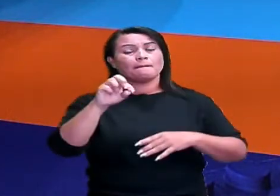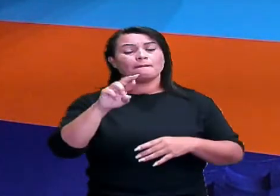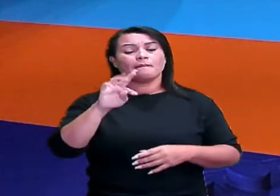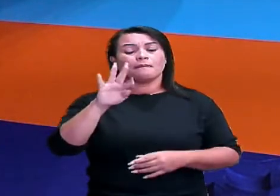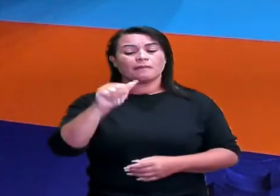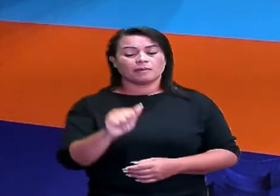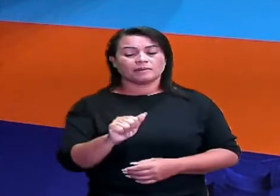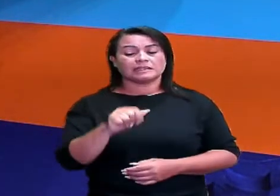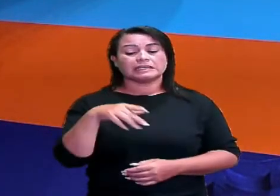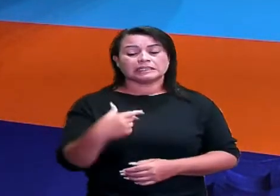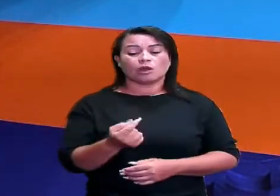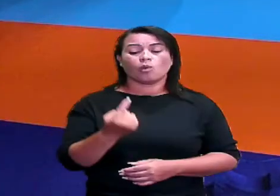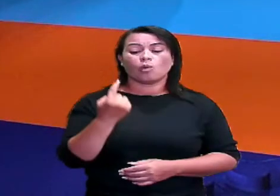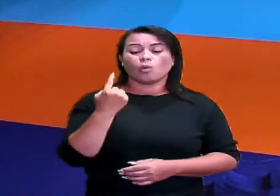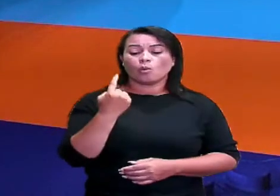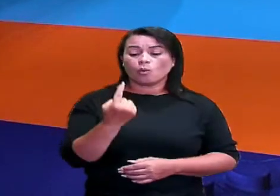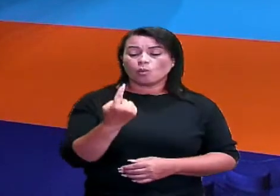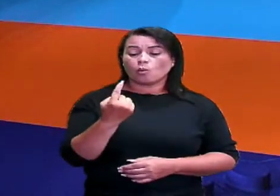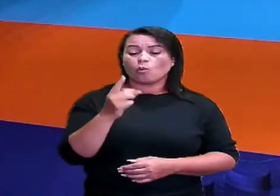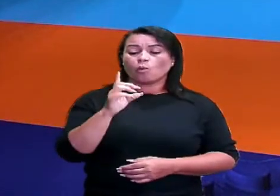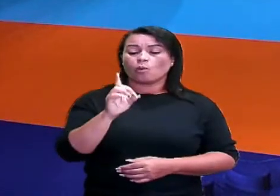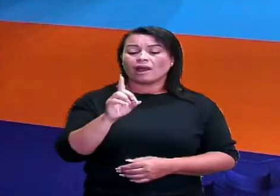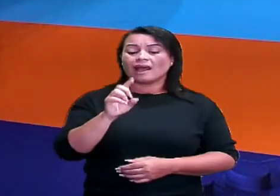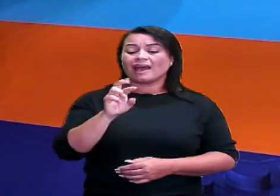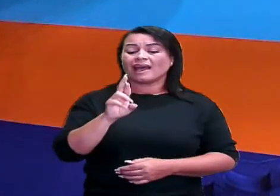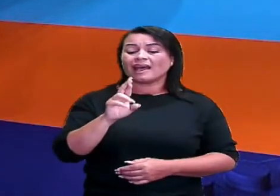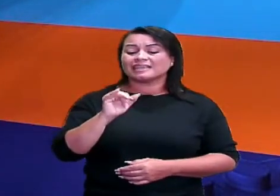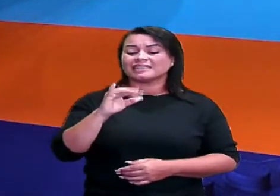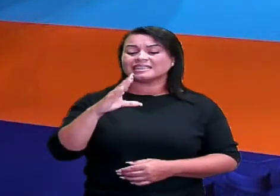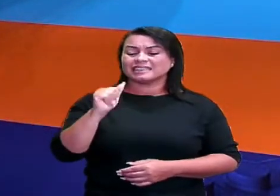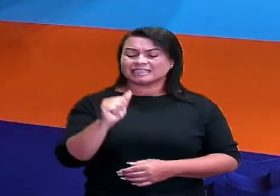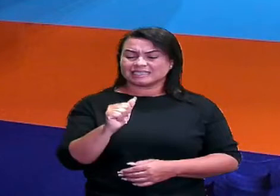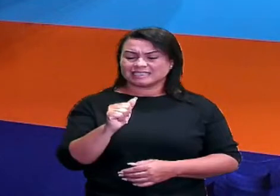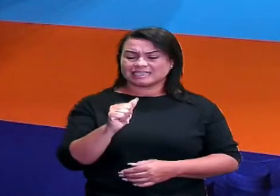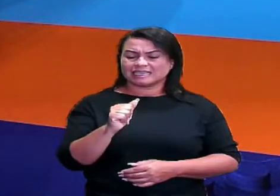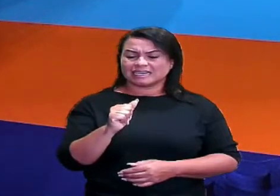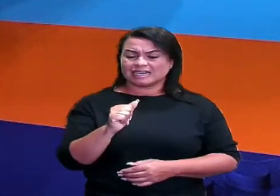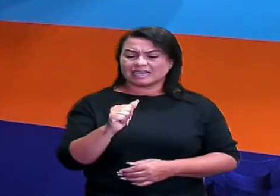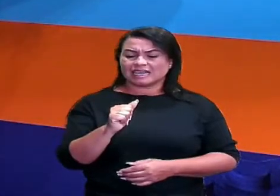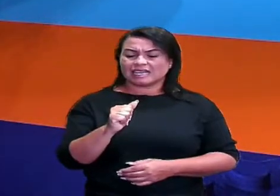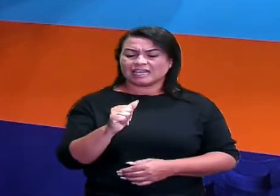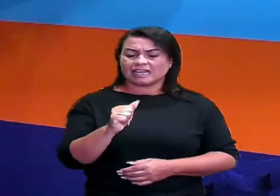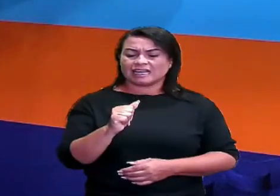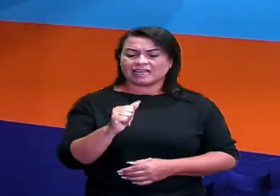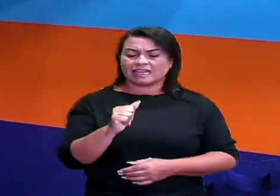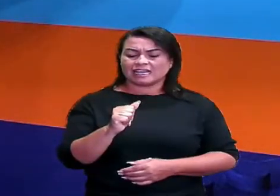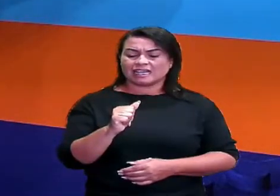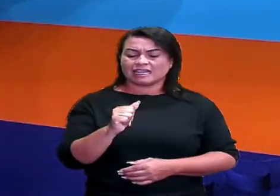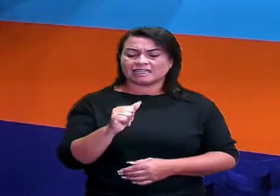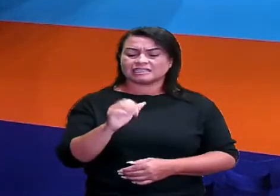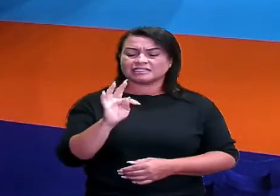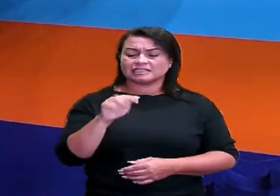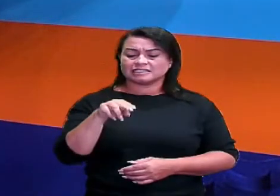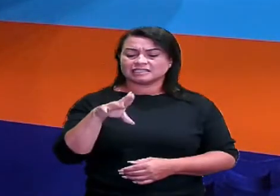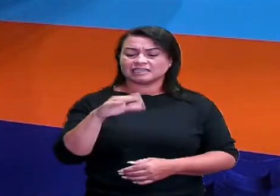drinca é uma trinca. De